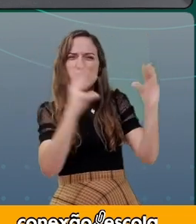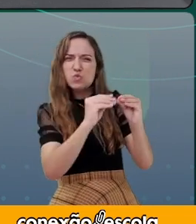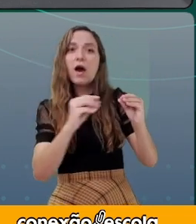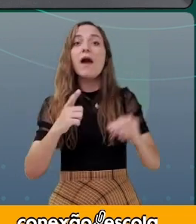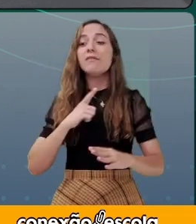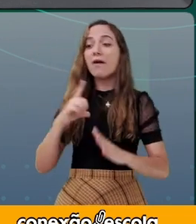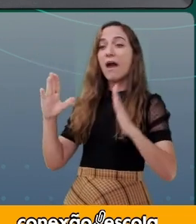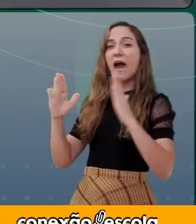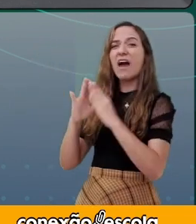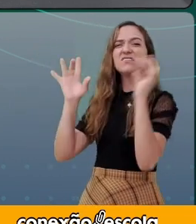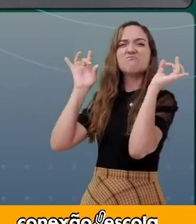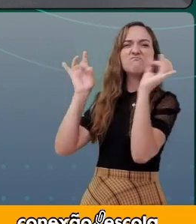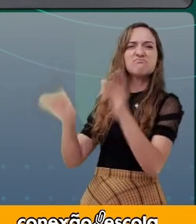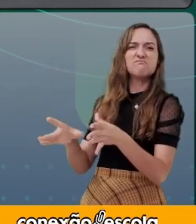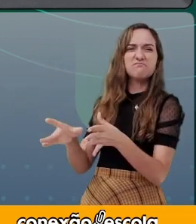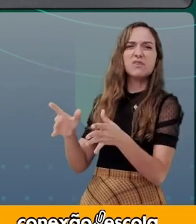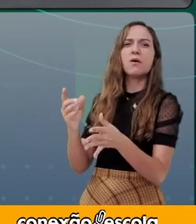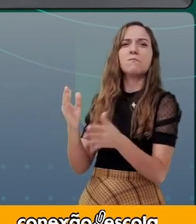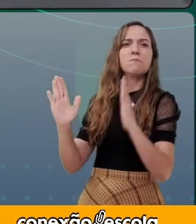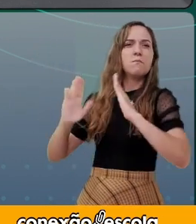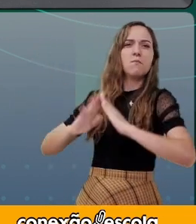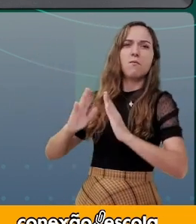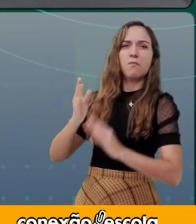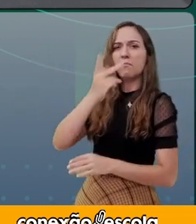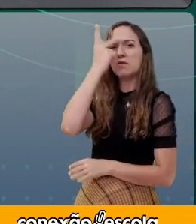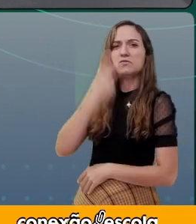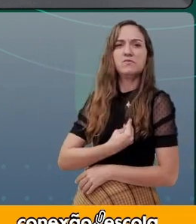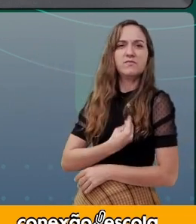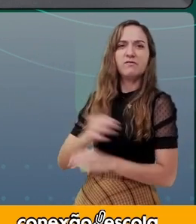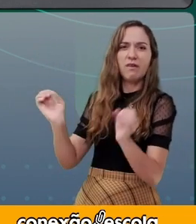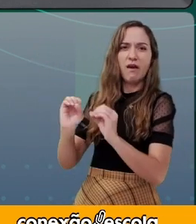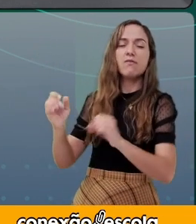abandonada, rua escura.